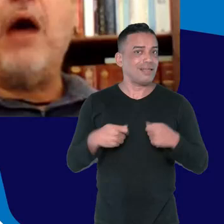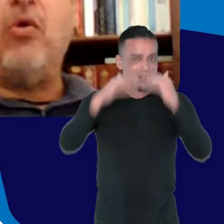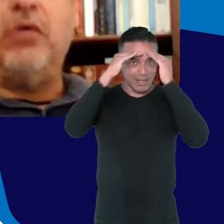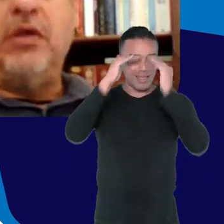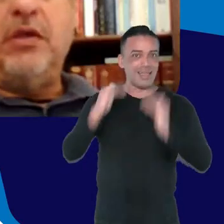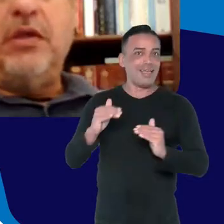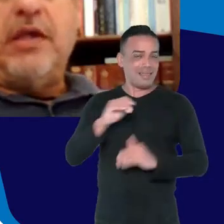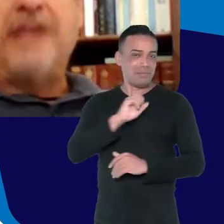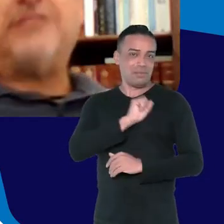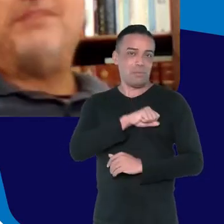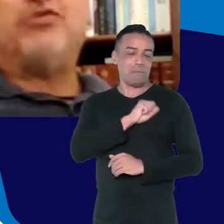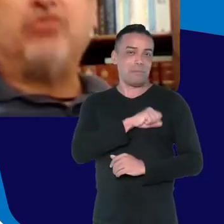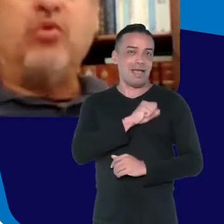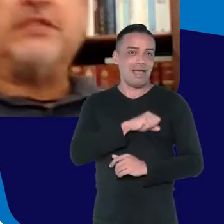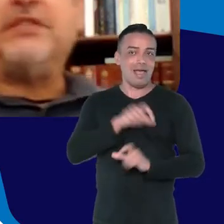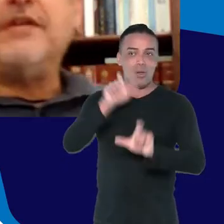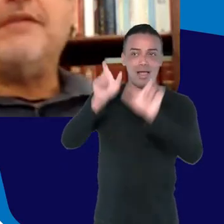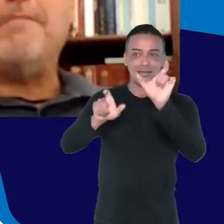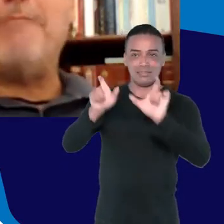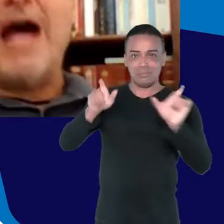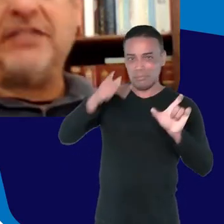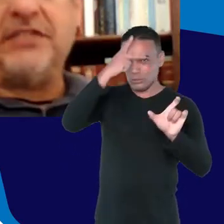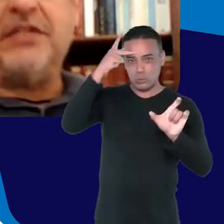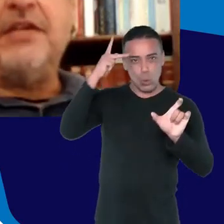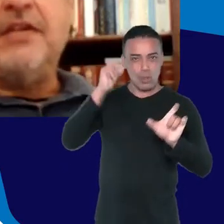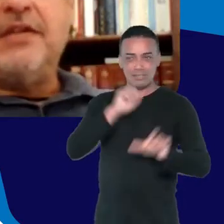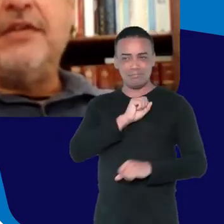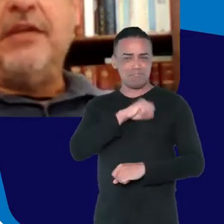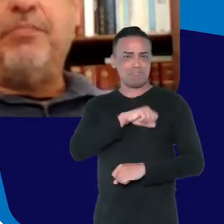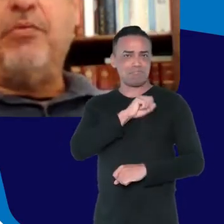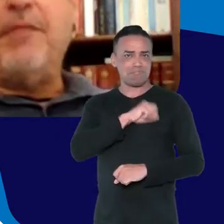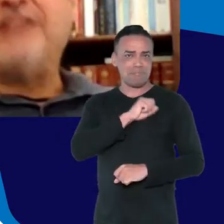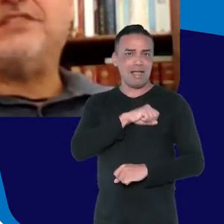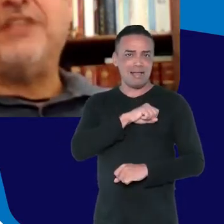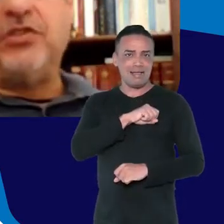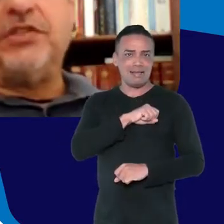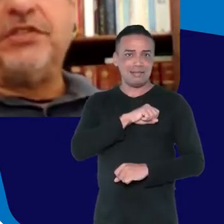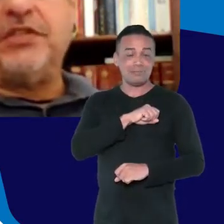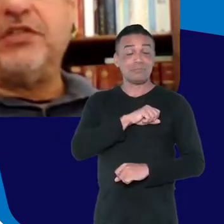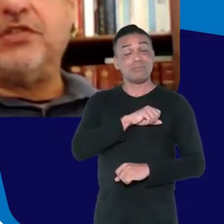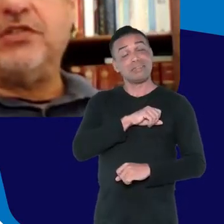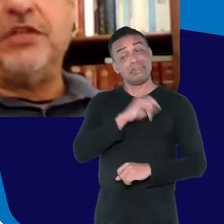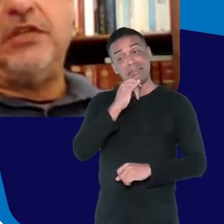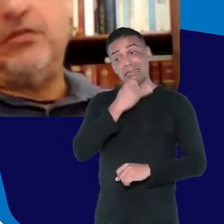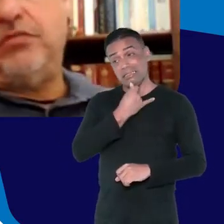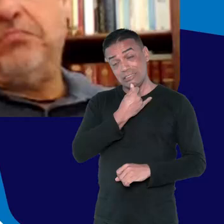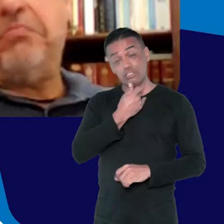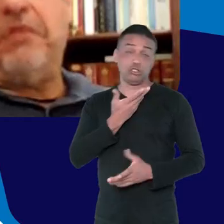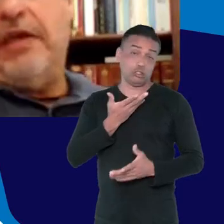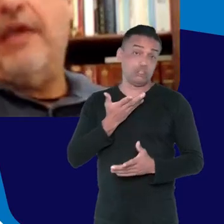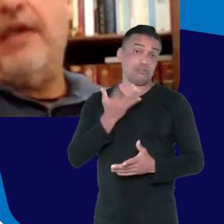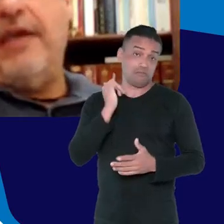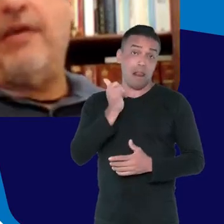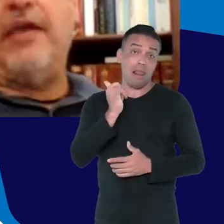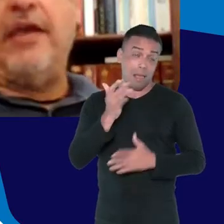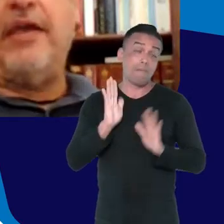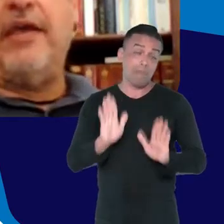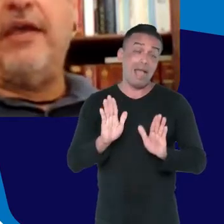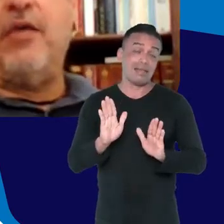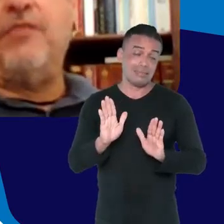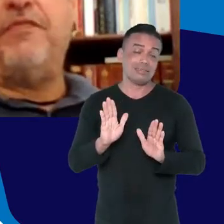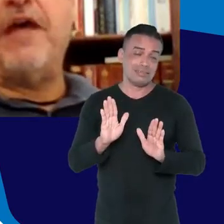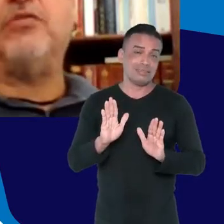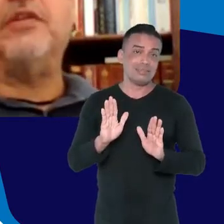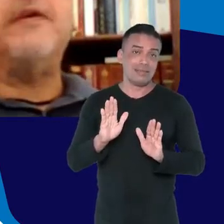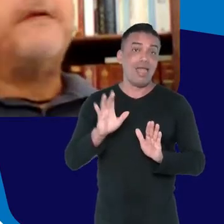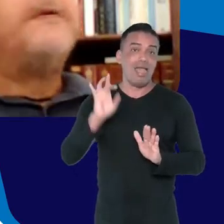ao mal, às pessoas más, né? Por mais triste que seja dizer isso,